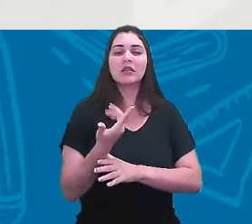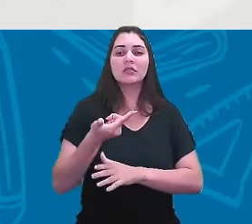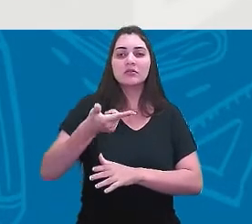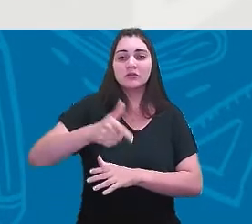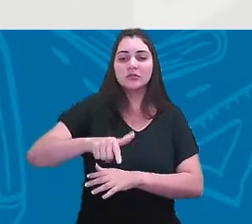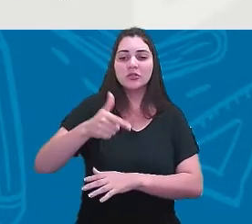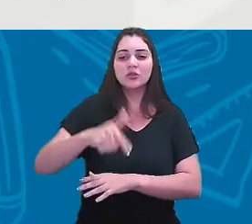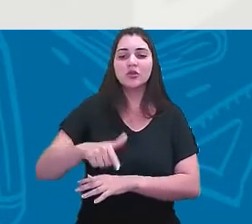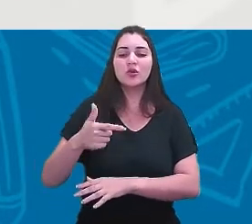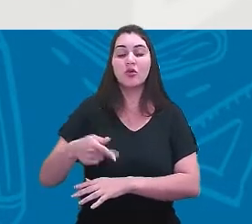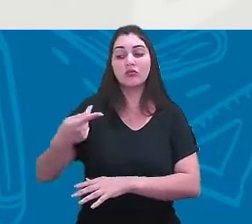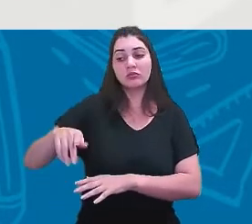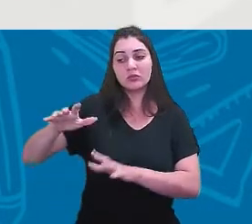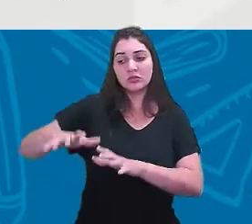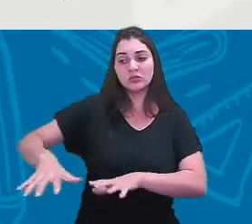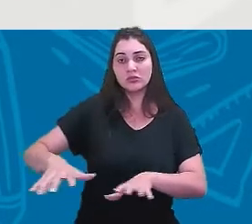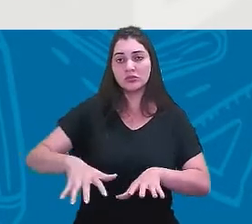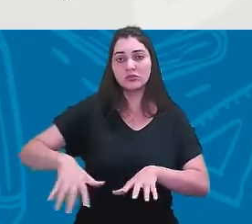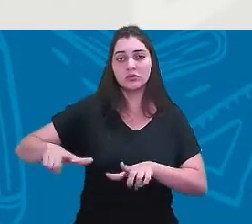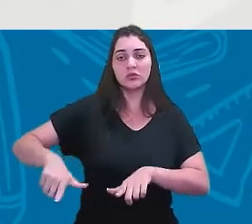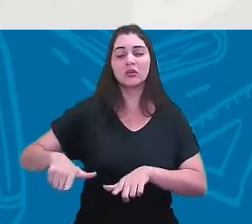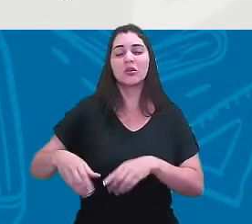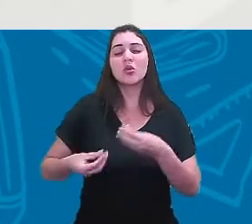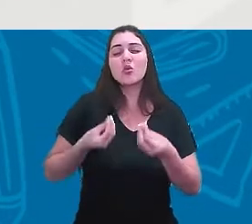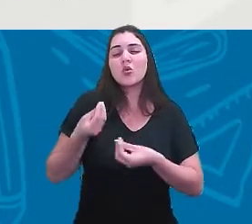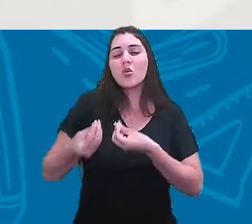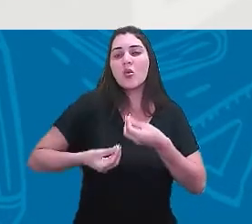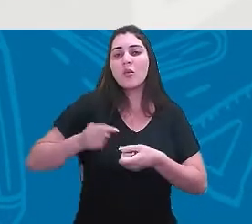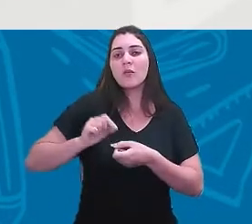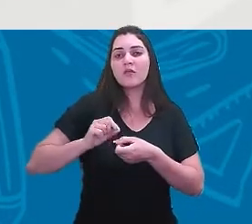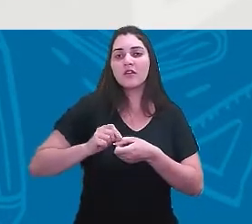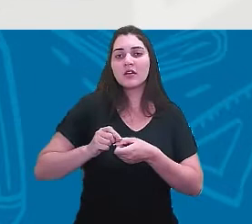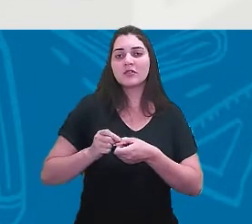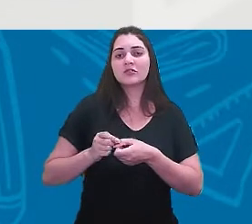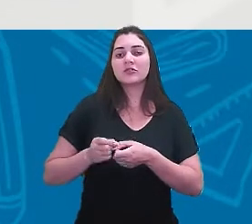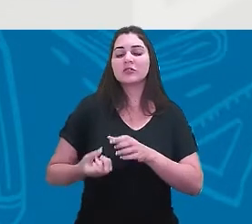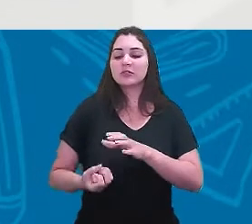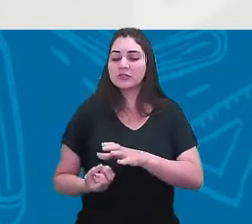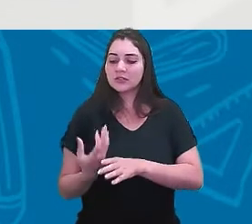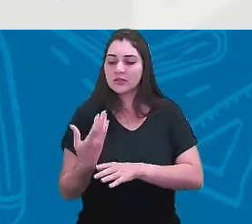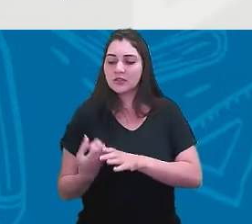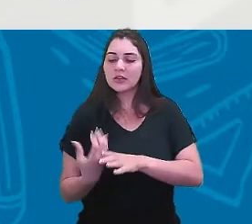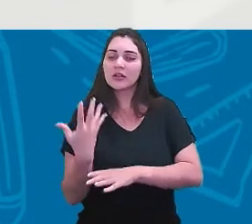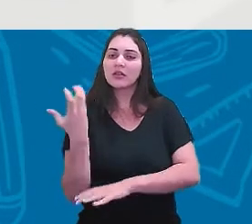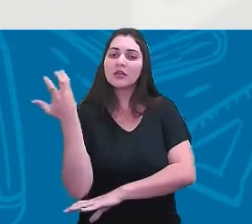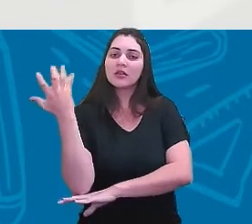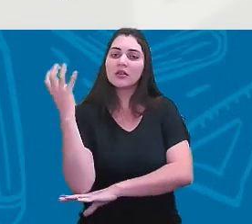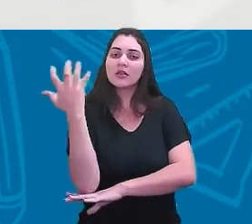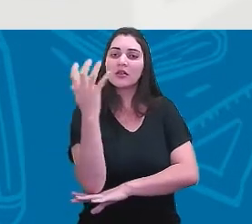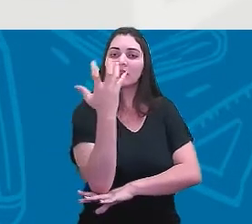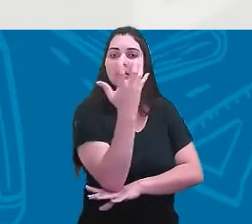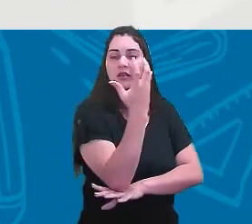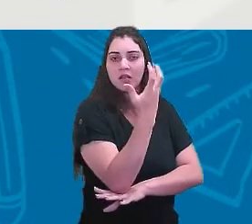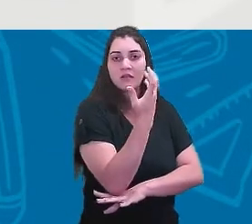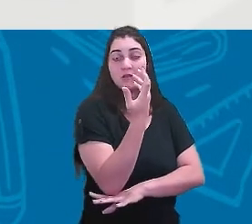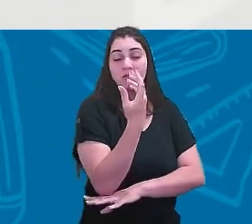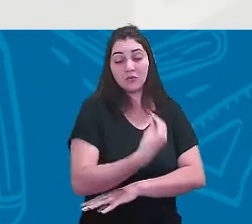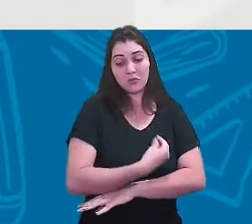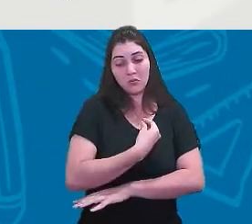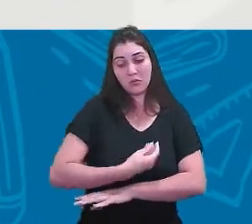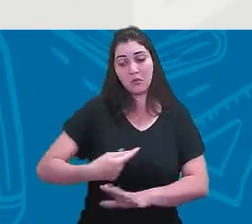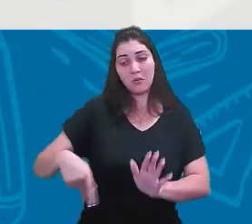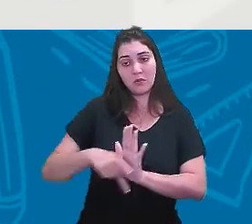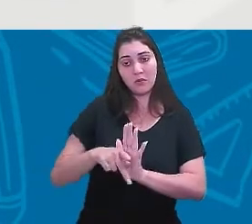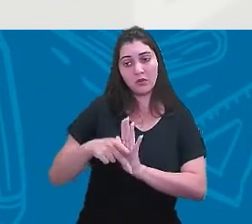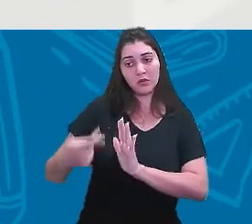áreas degradadas. E esse reflorestamento se faz plantando árvores nativas daquela região,